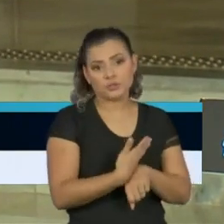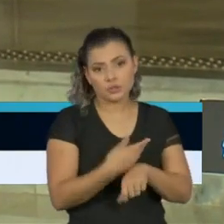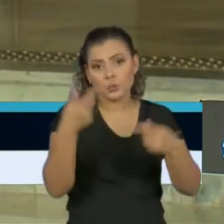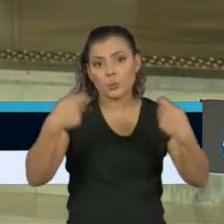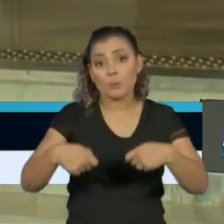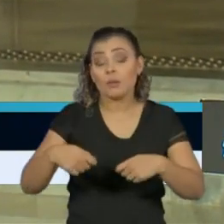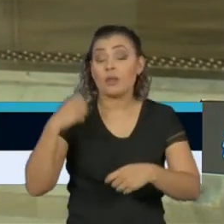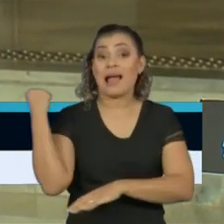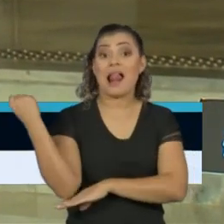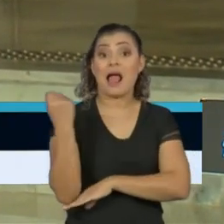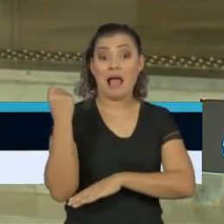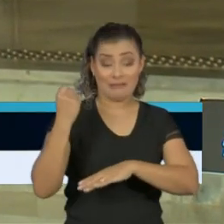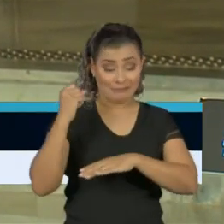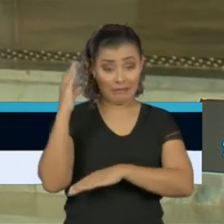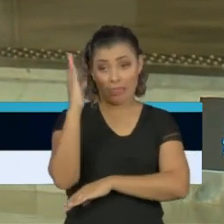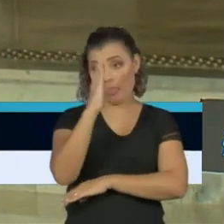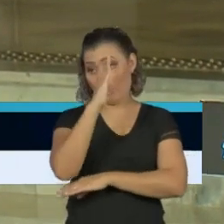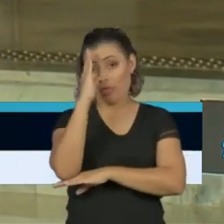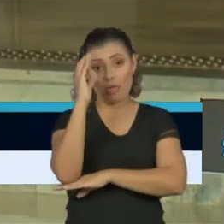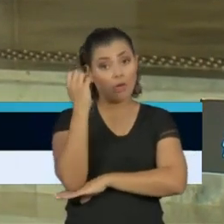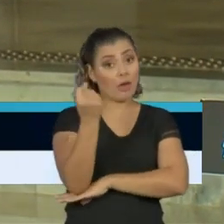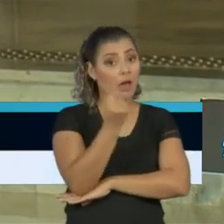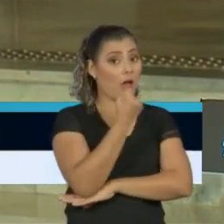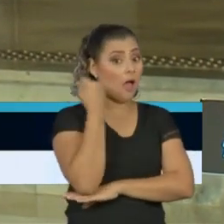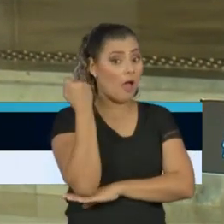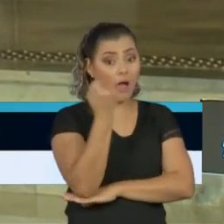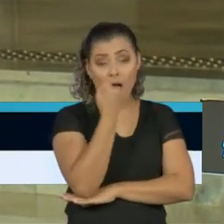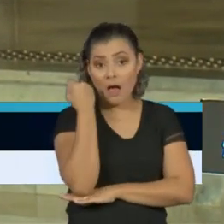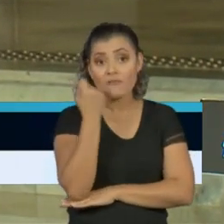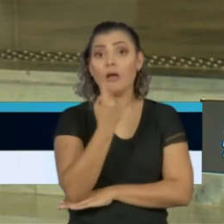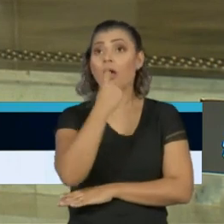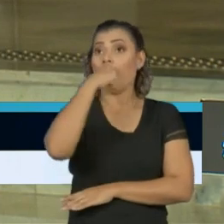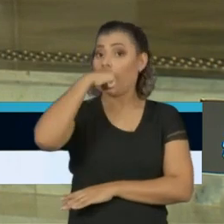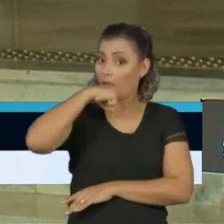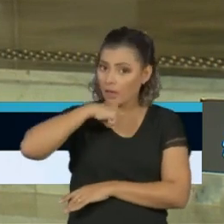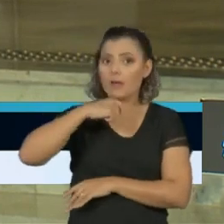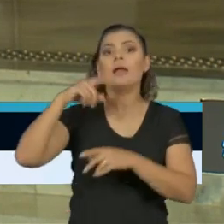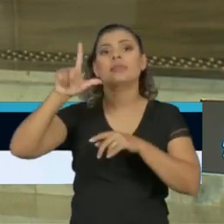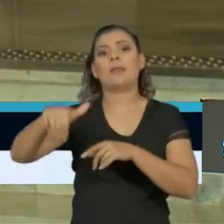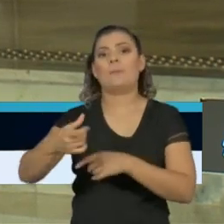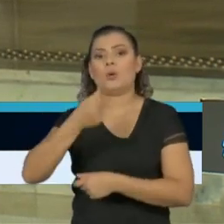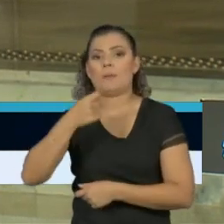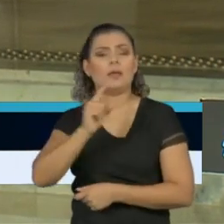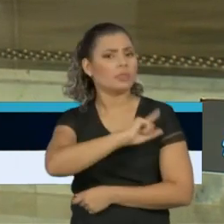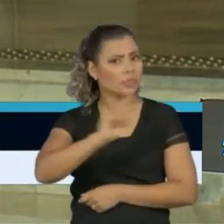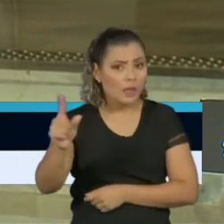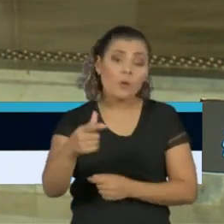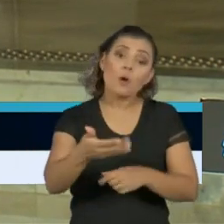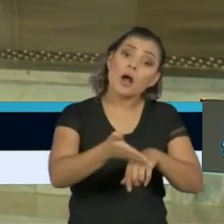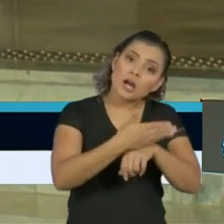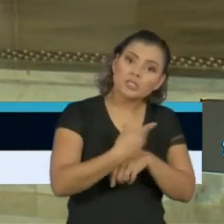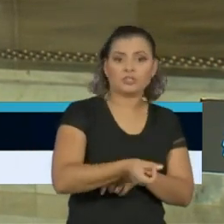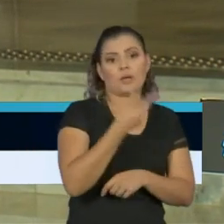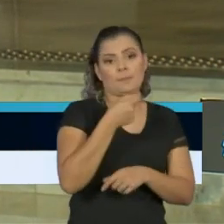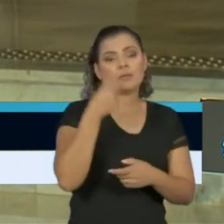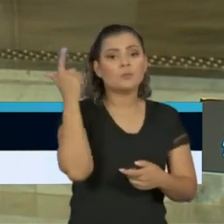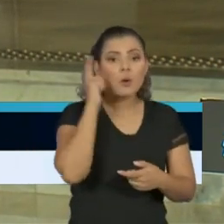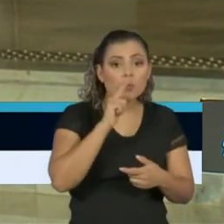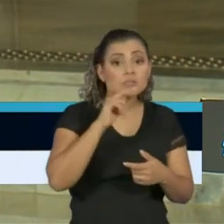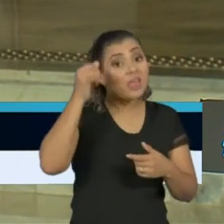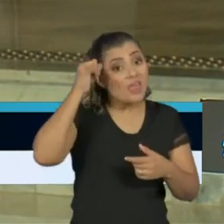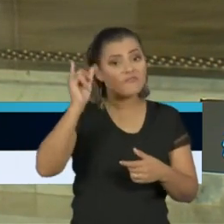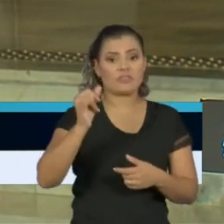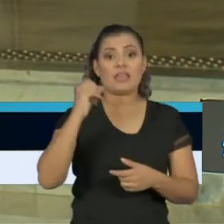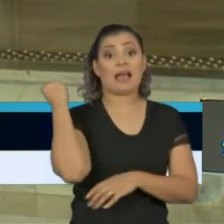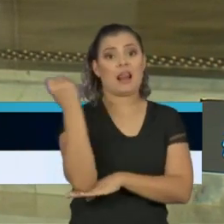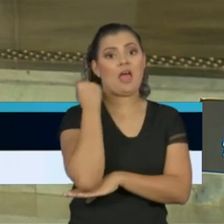da indicação do médico e do aceite formal do paciente. Isto é absolutamente cabível